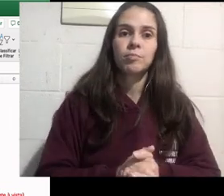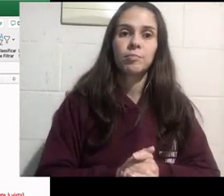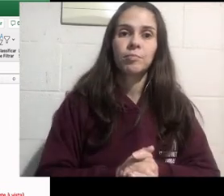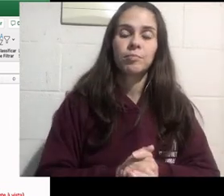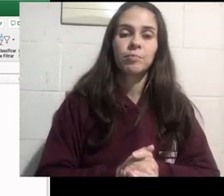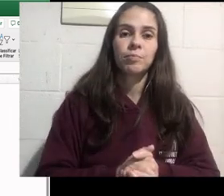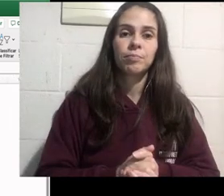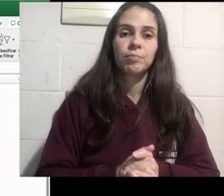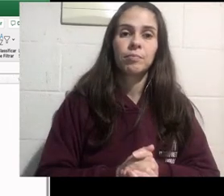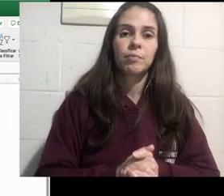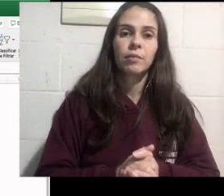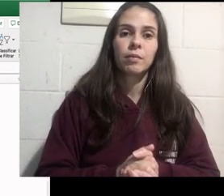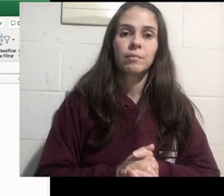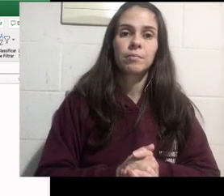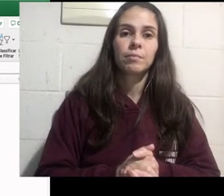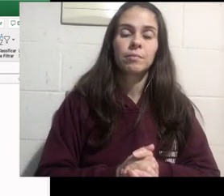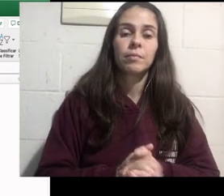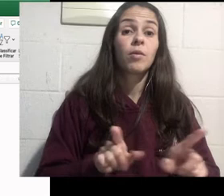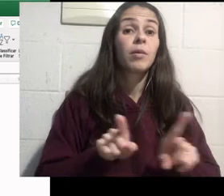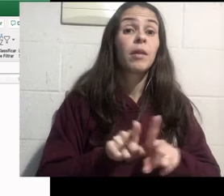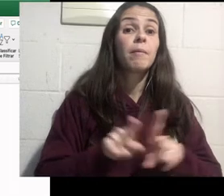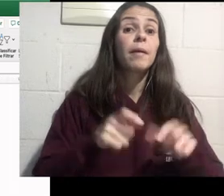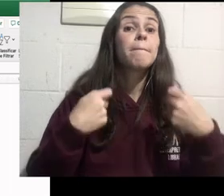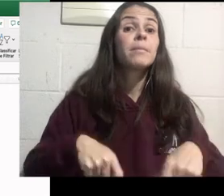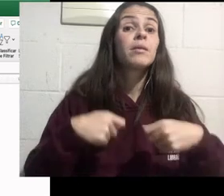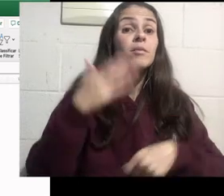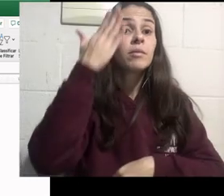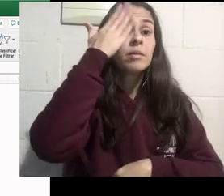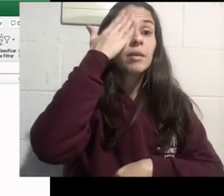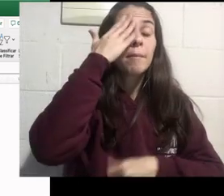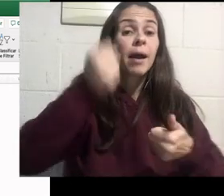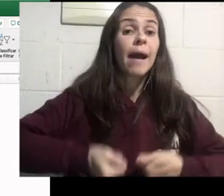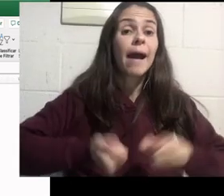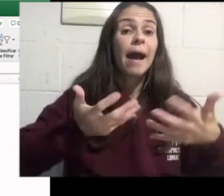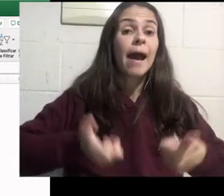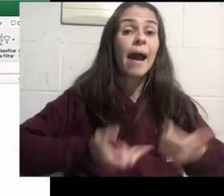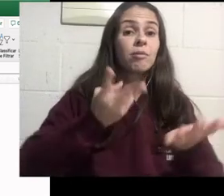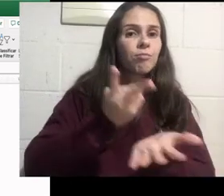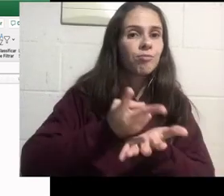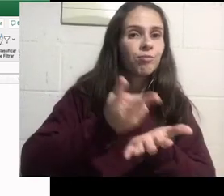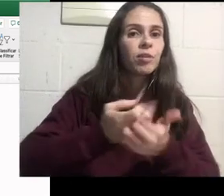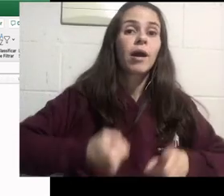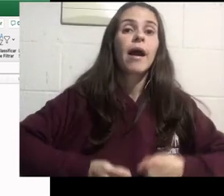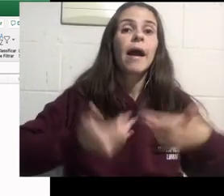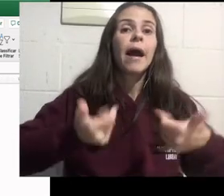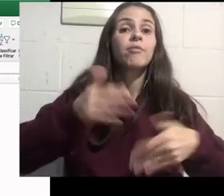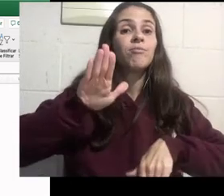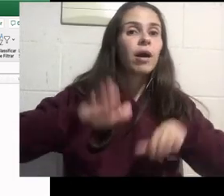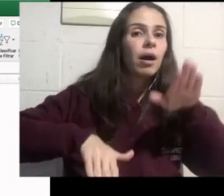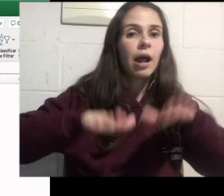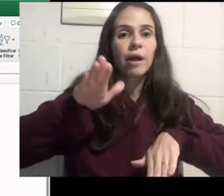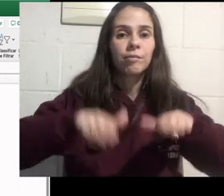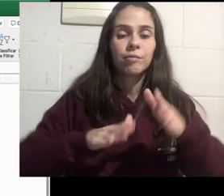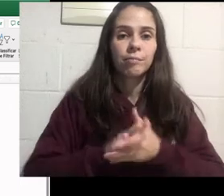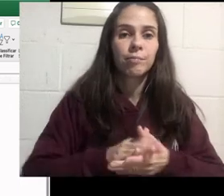deixa eu voltar ali, eu preciso definir os gastos fixos e os gastos variáveis, tá?